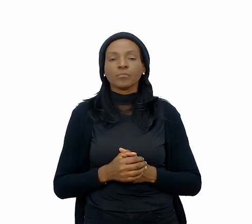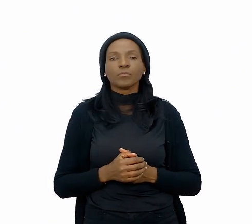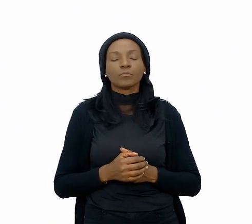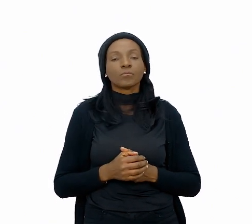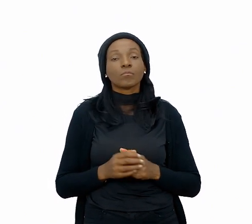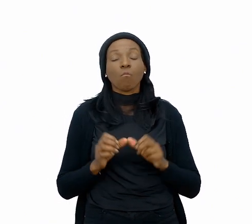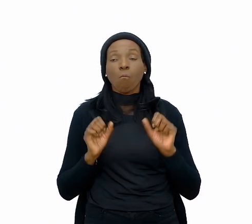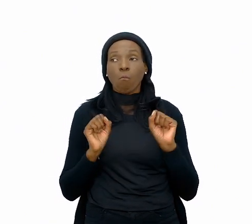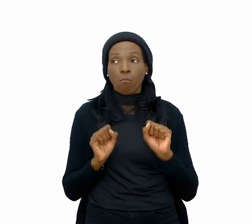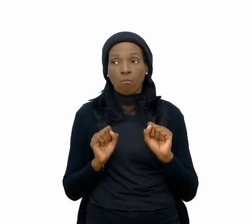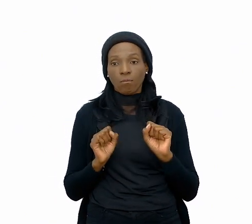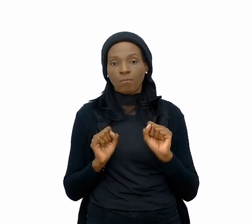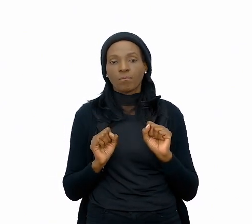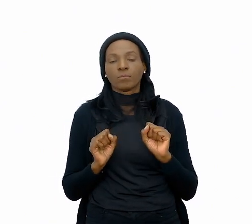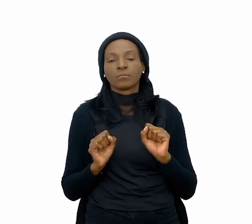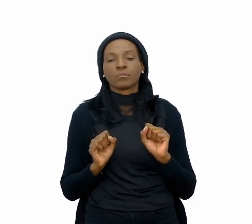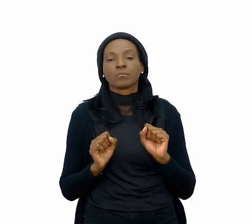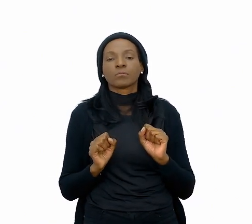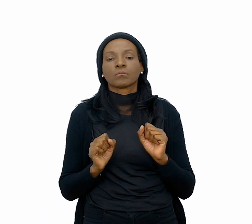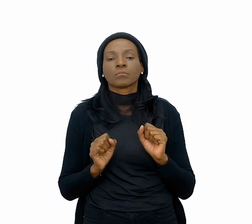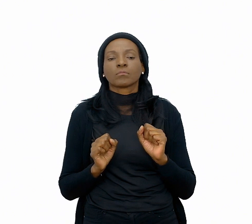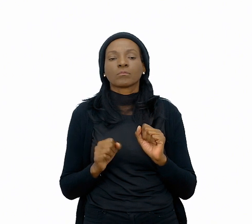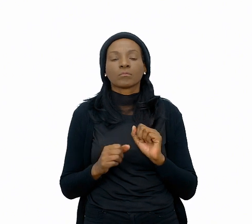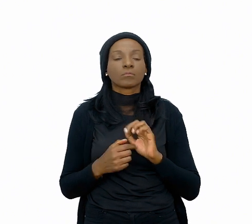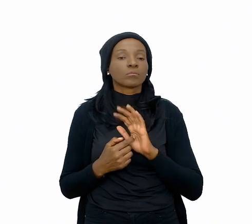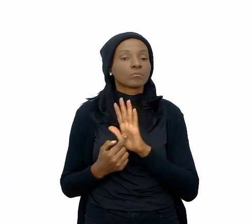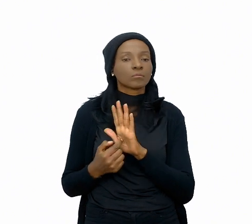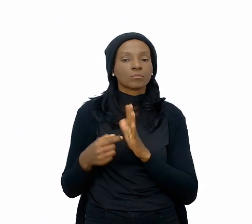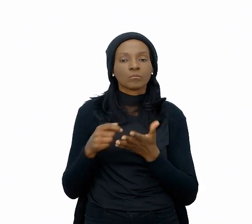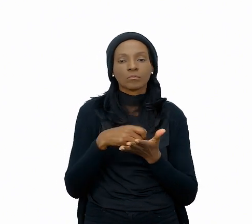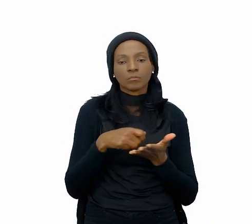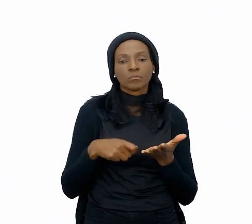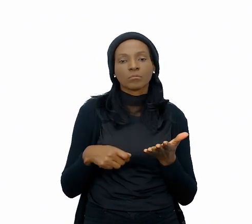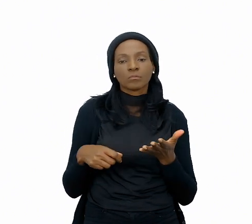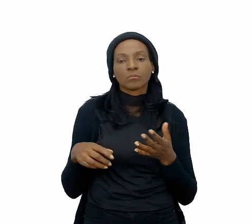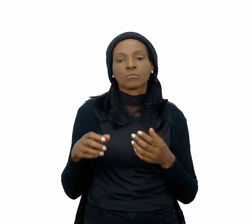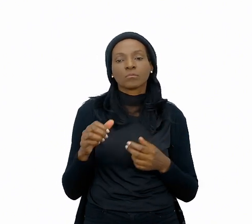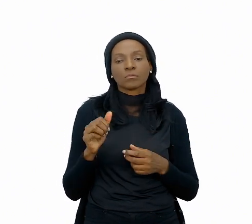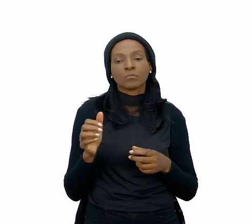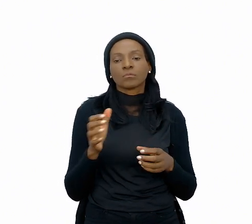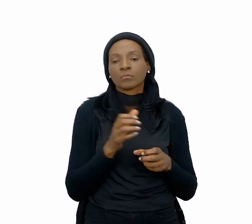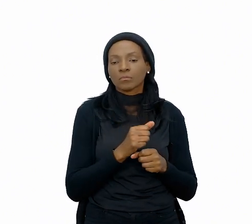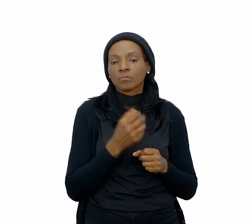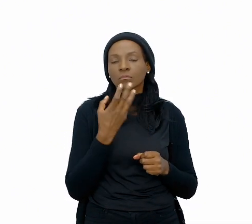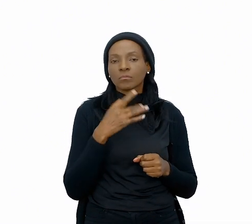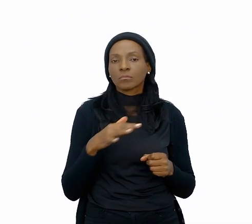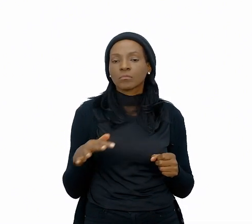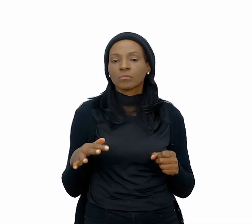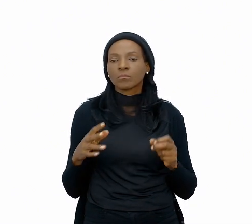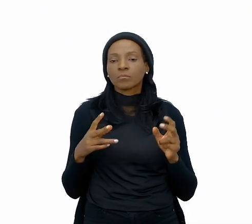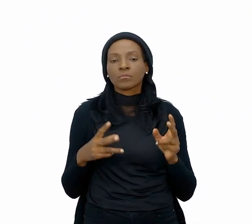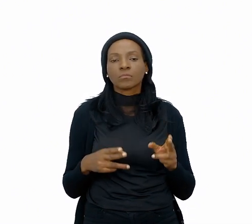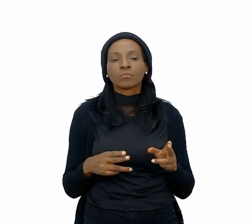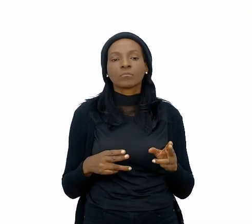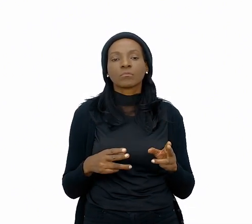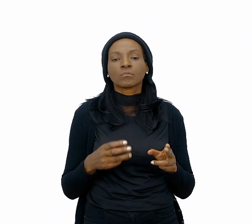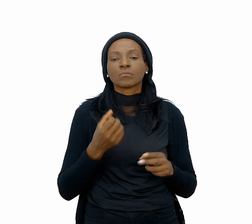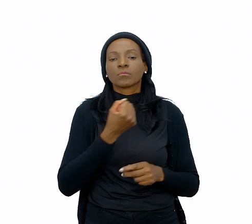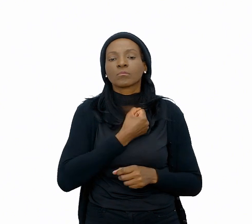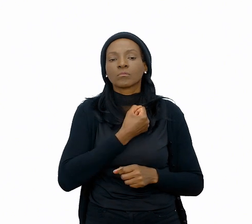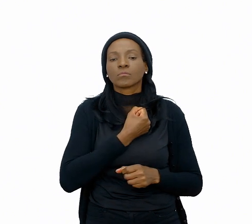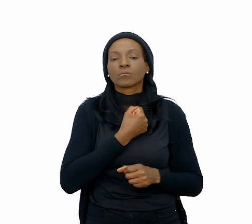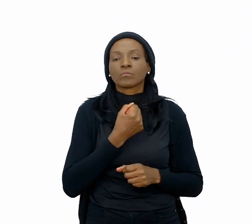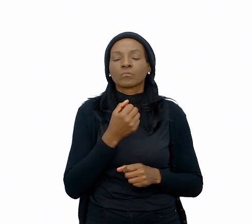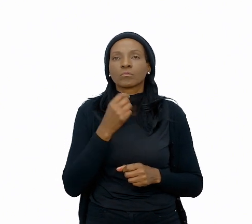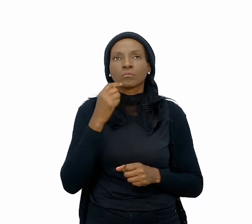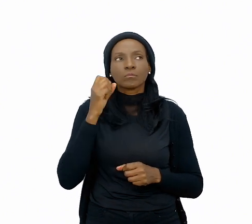pode destacar a escrita aditiva das crianças como num número, se a